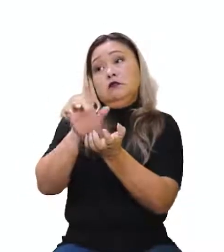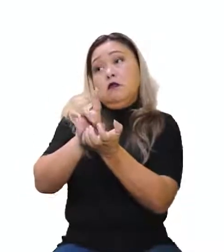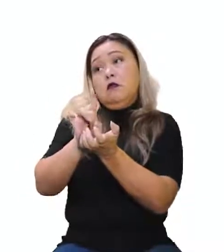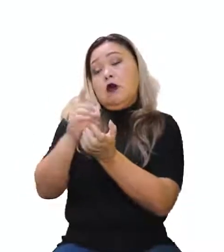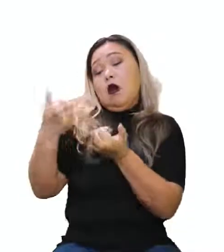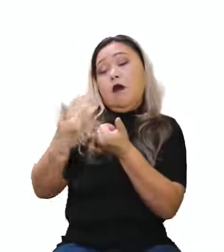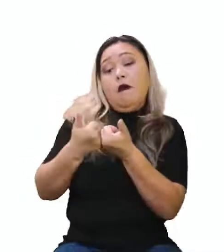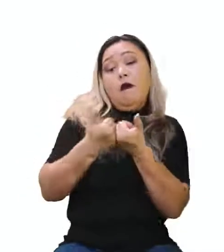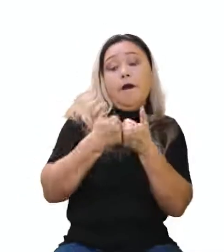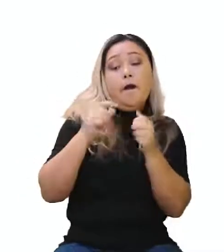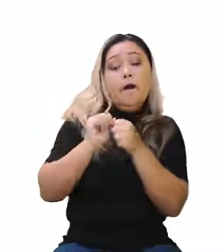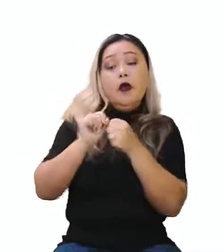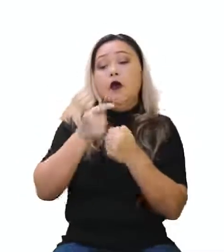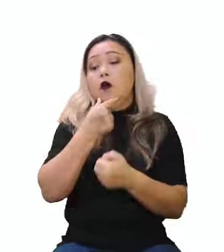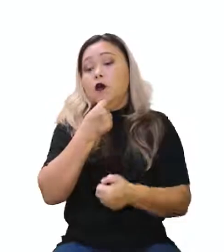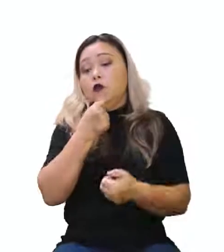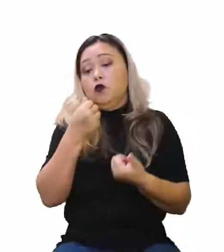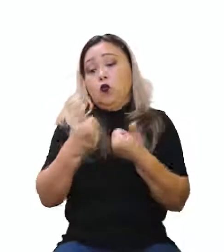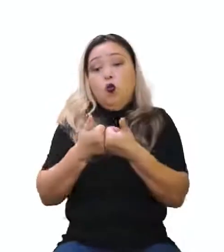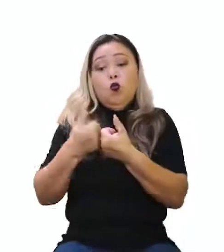não vai domesticar